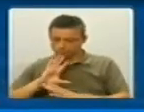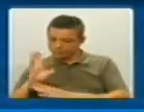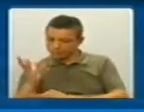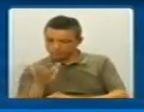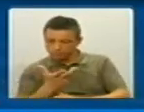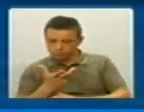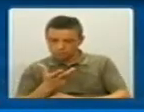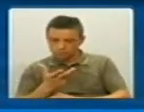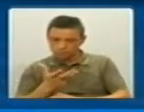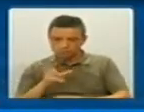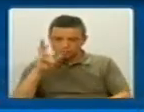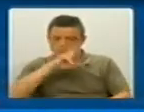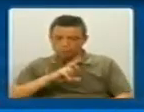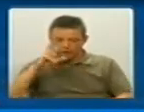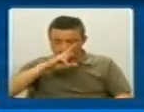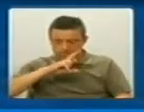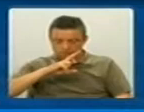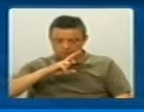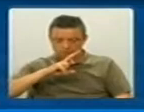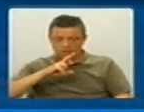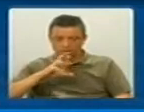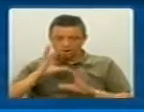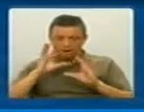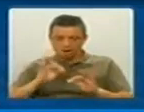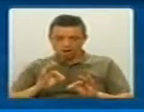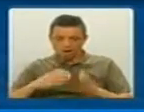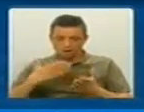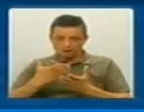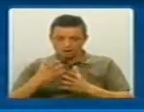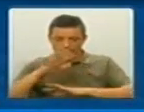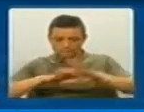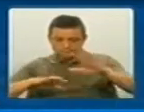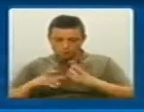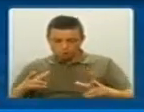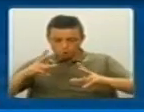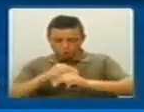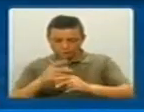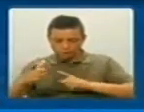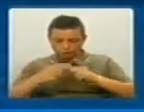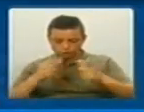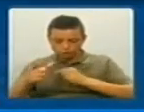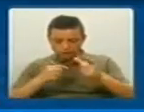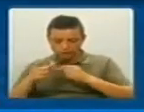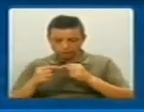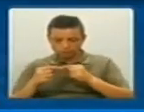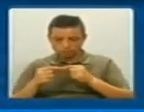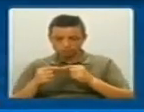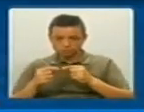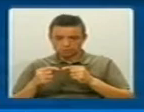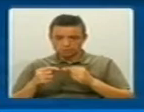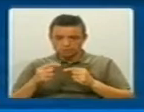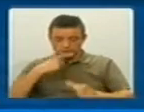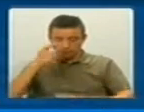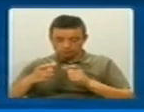ainda no gás molecular, que é o combustível, no fundo, para formar novas estrelas. E o que os